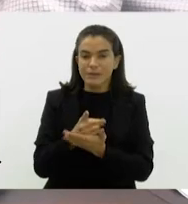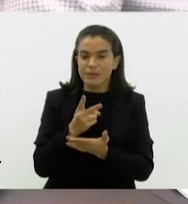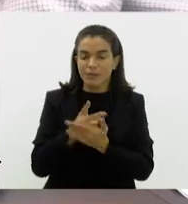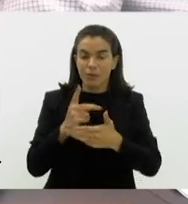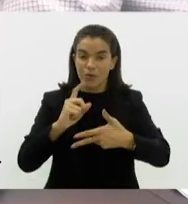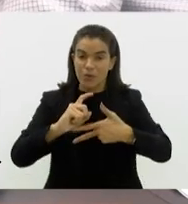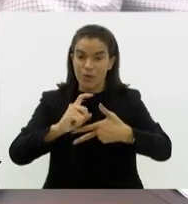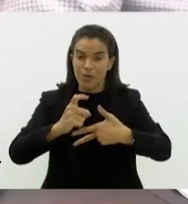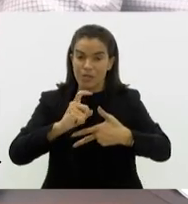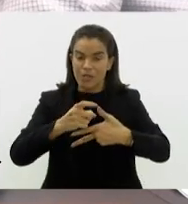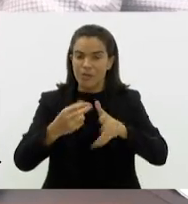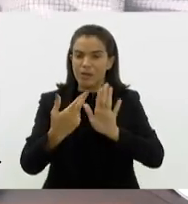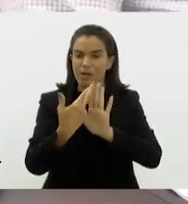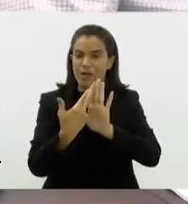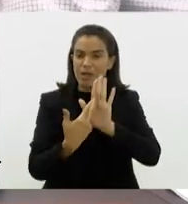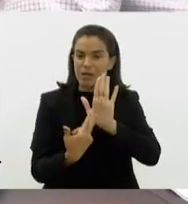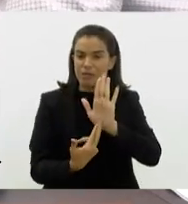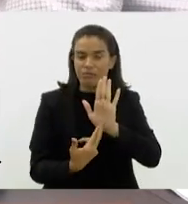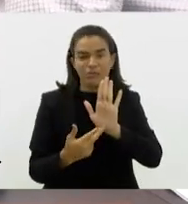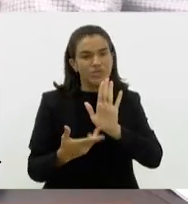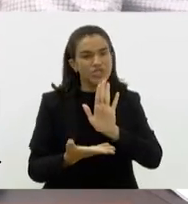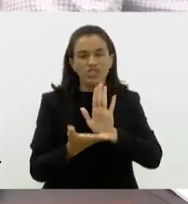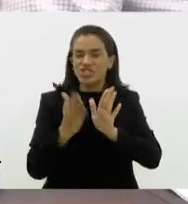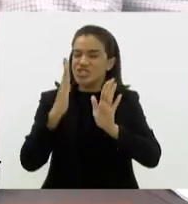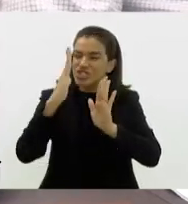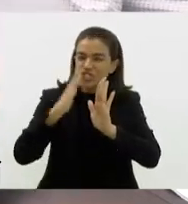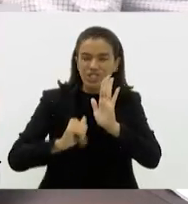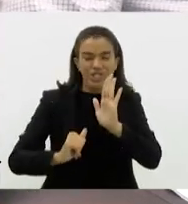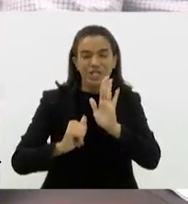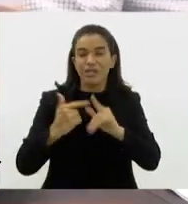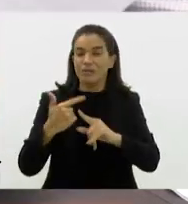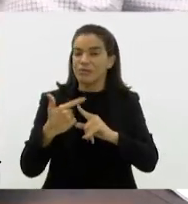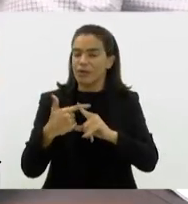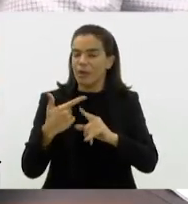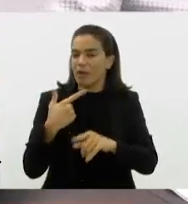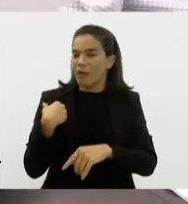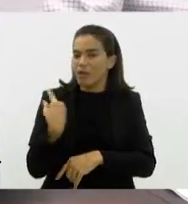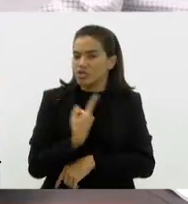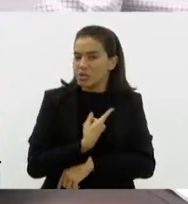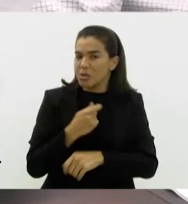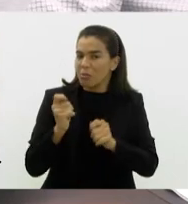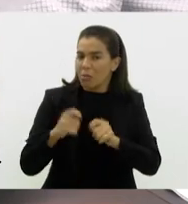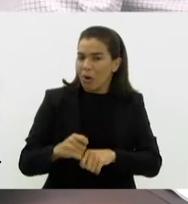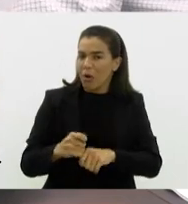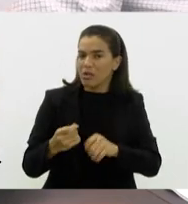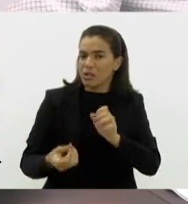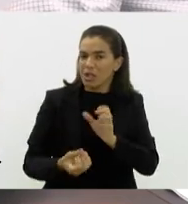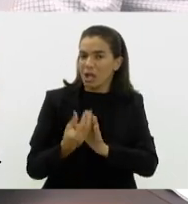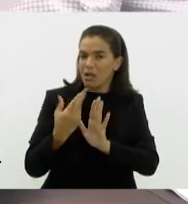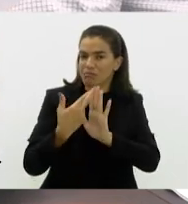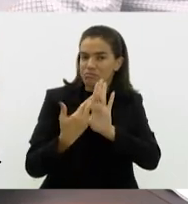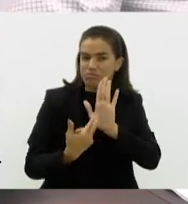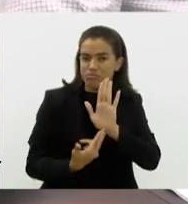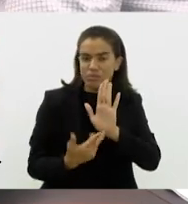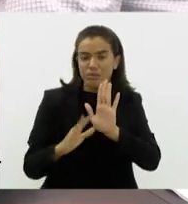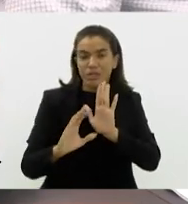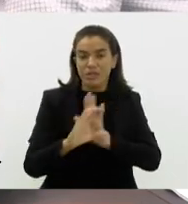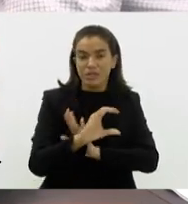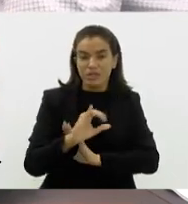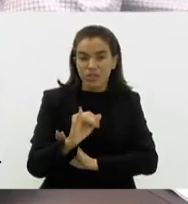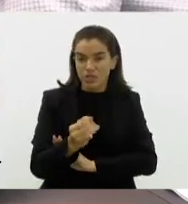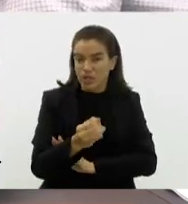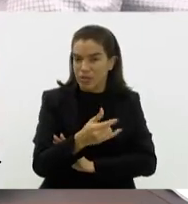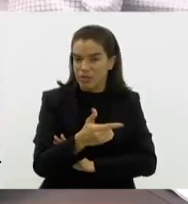Executivo regulamentará. A gente resolveu tirar de tudo, porque ele sempre pode regulamentar onde quiser. A gente já tinha decidido na CCJ que não